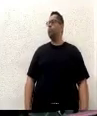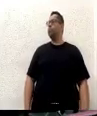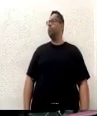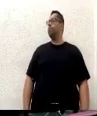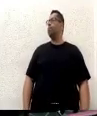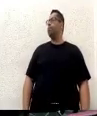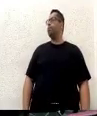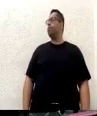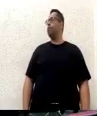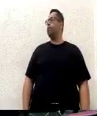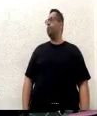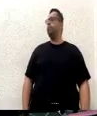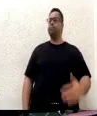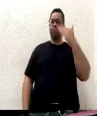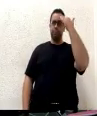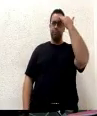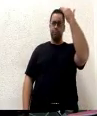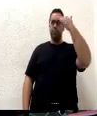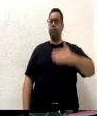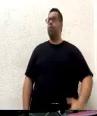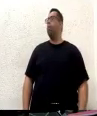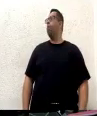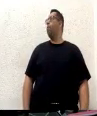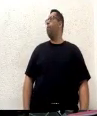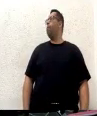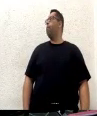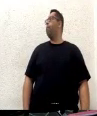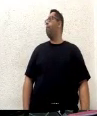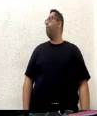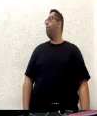Obrigado, vereador. Sérgio, com a palavra,